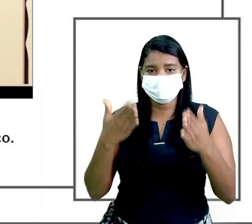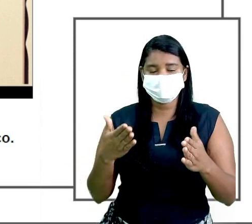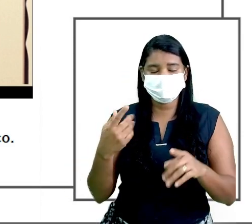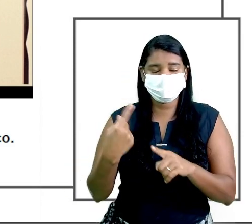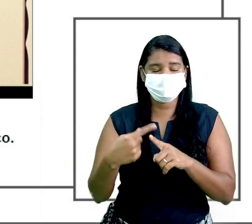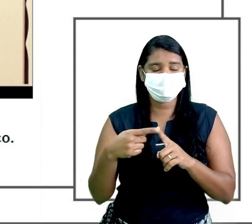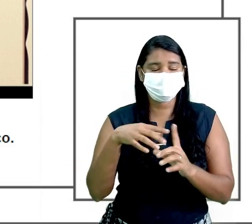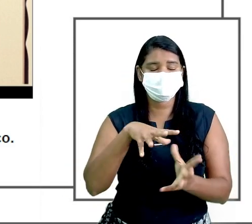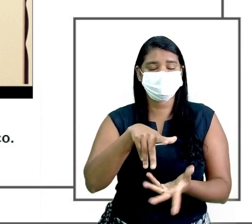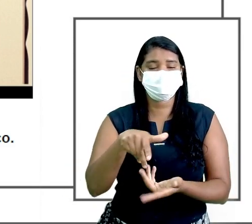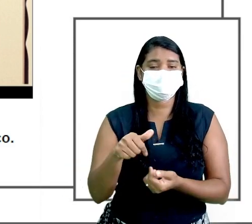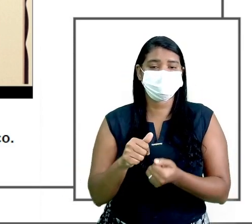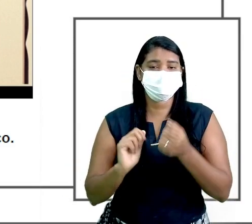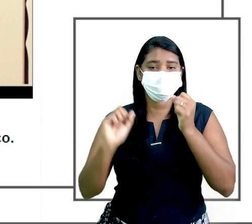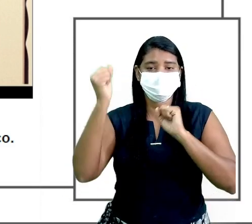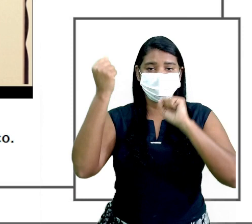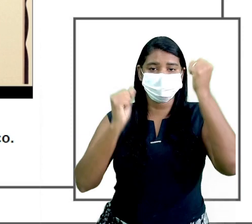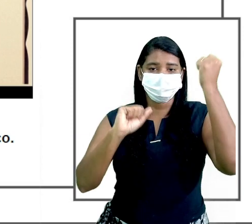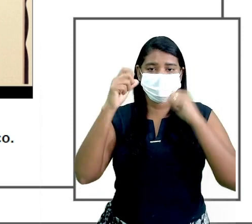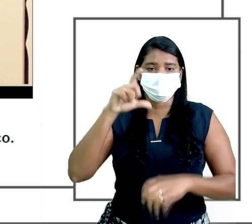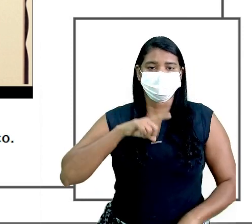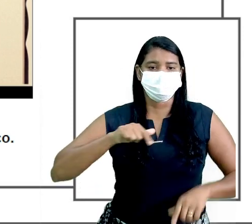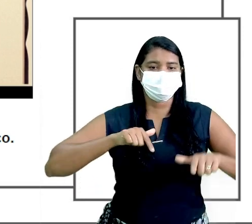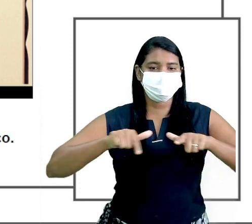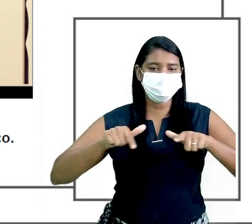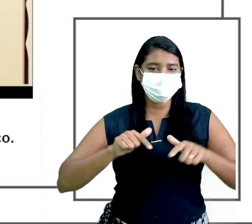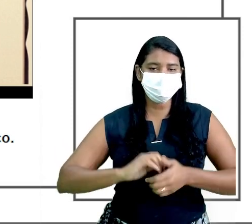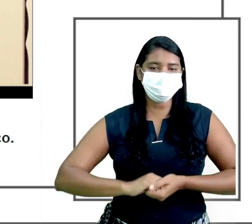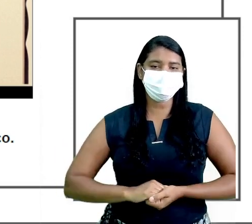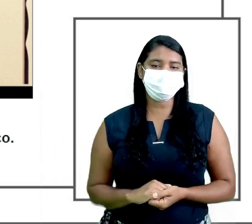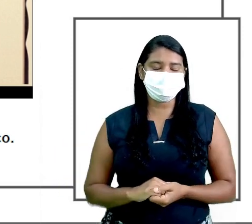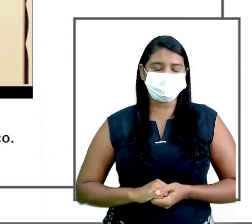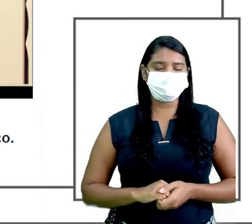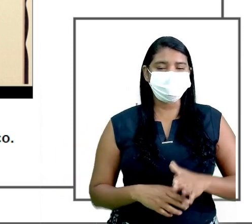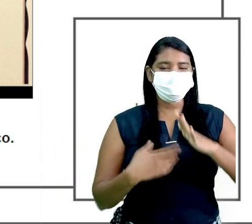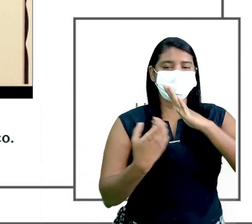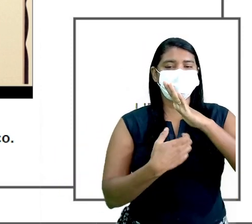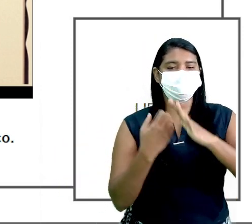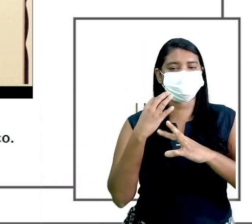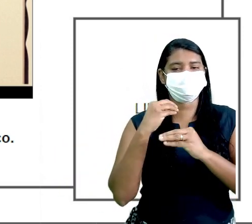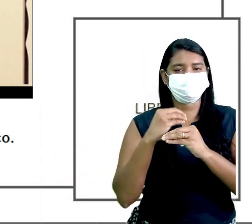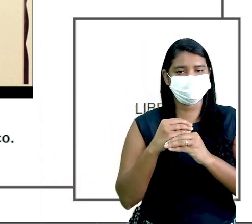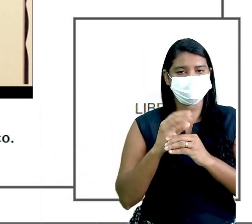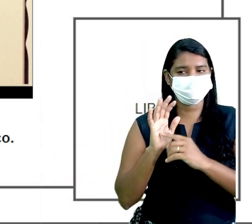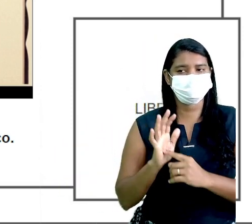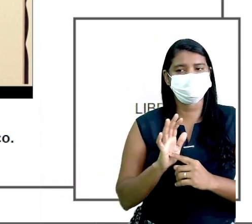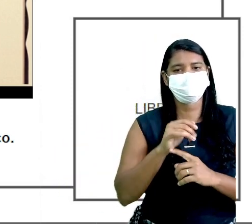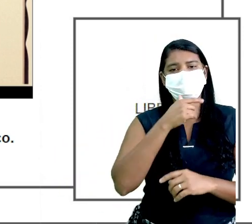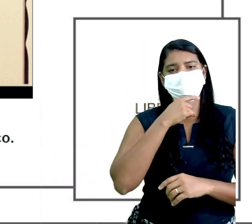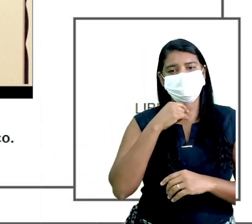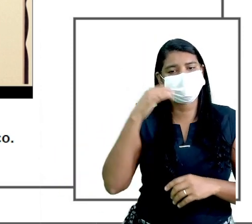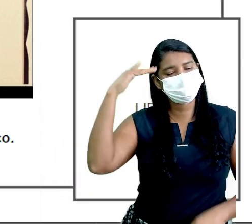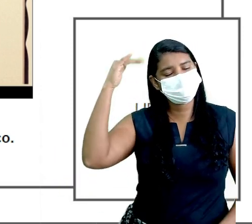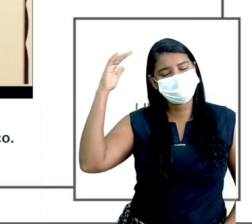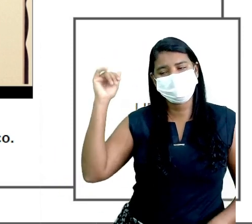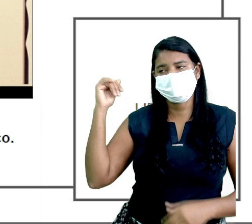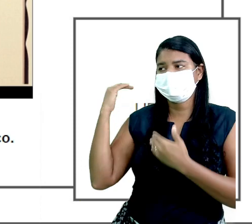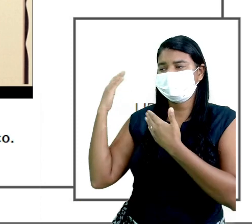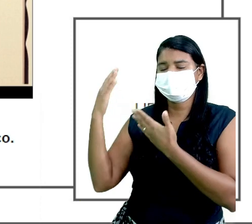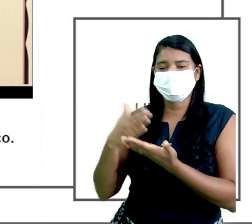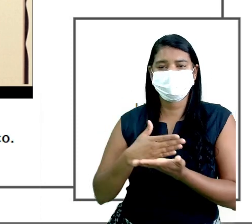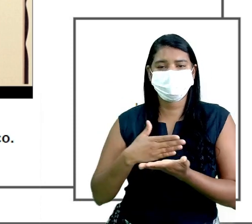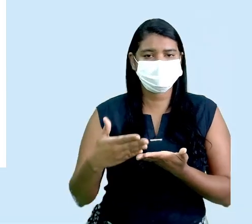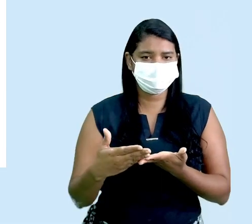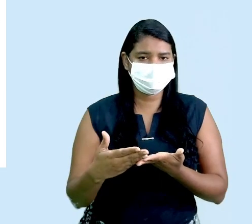industrializado e ele tinha que trabalhar para essa indústria. Então a Deutscher Werkbund inicia esse processo,